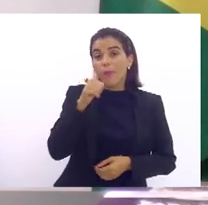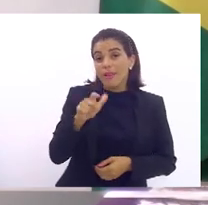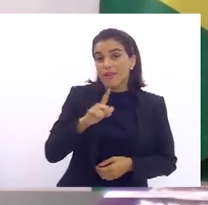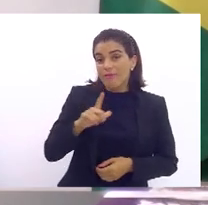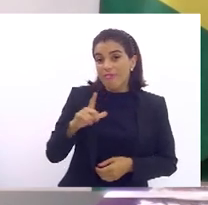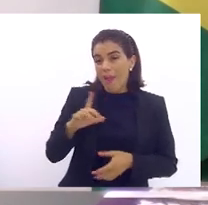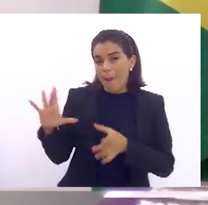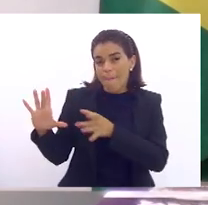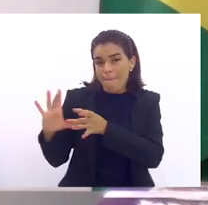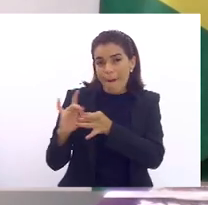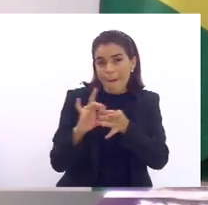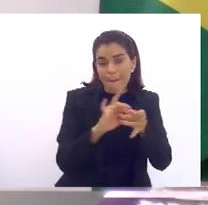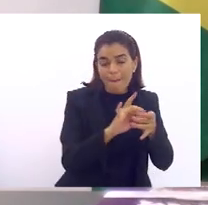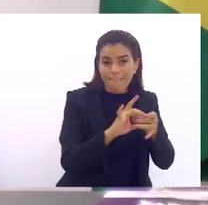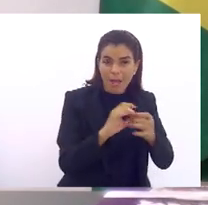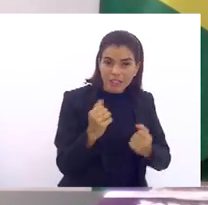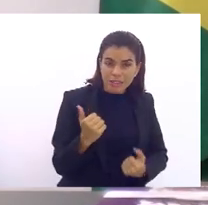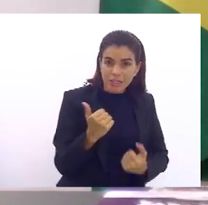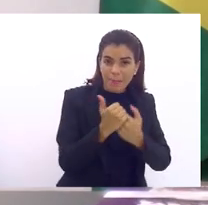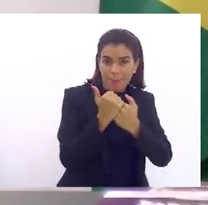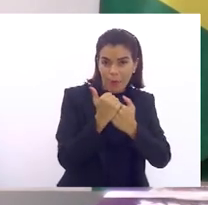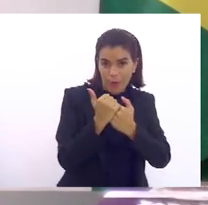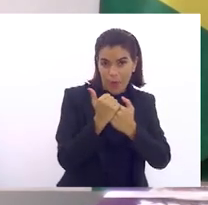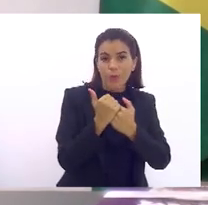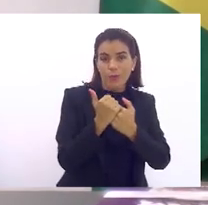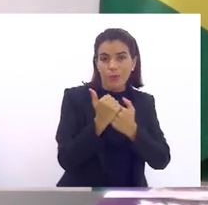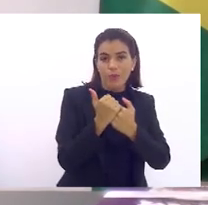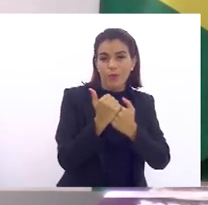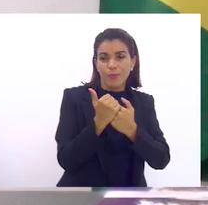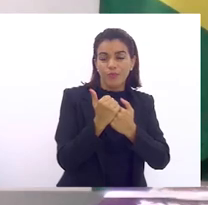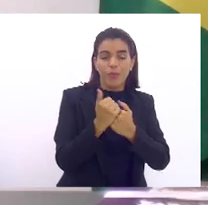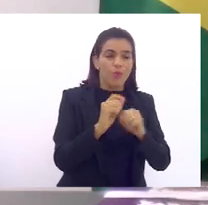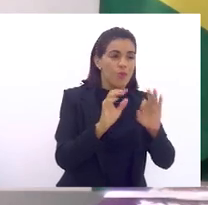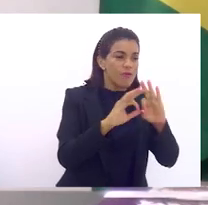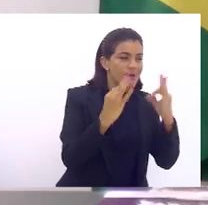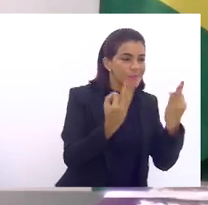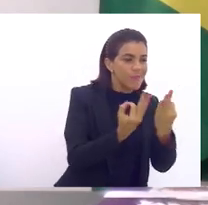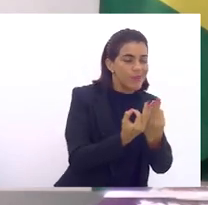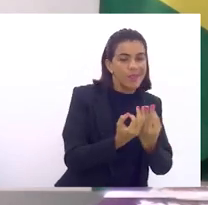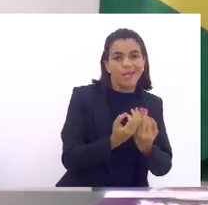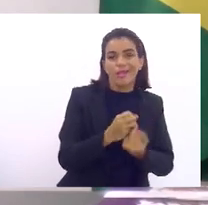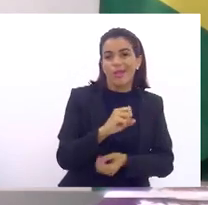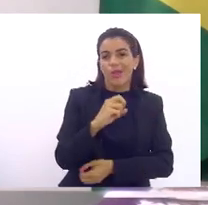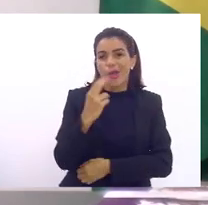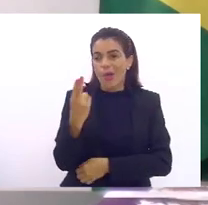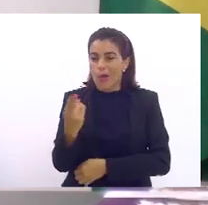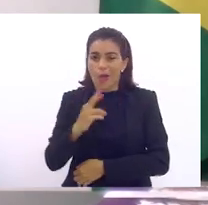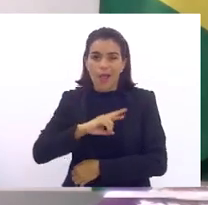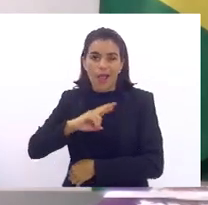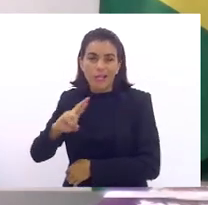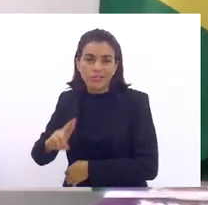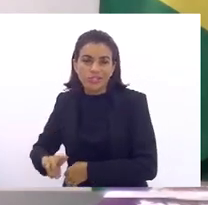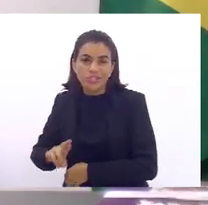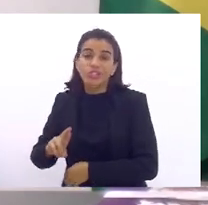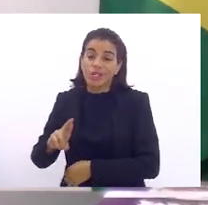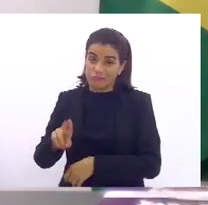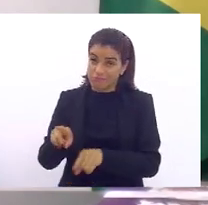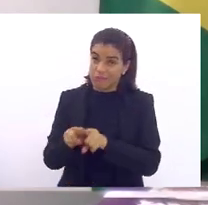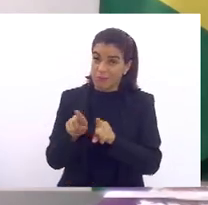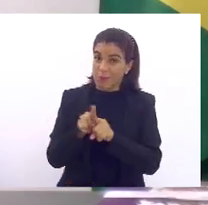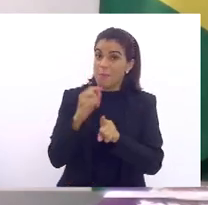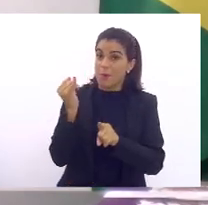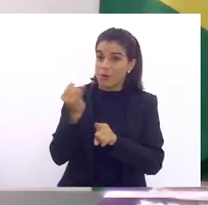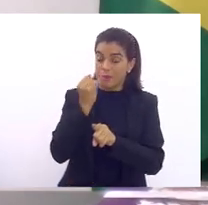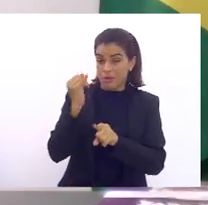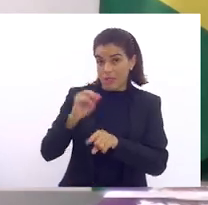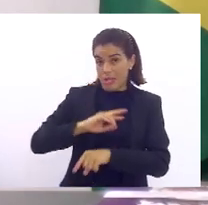apoio efetiva alguma ou na família ou a religião uma coisa muito importante nós temos visto